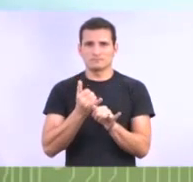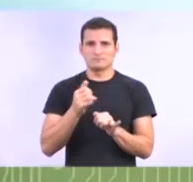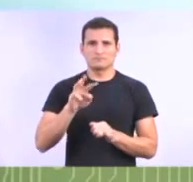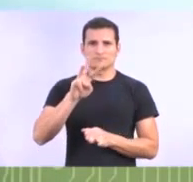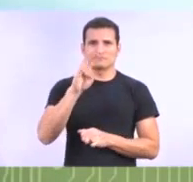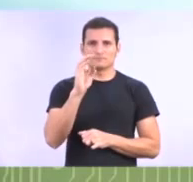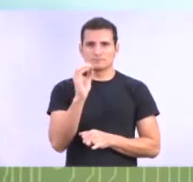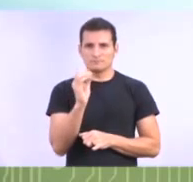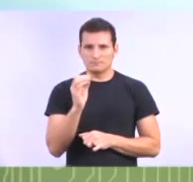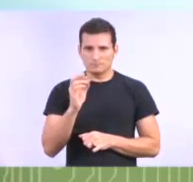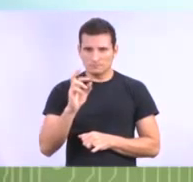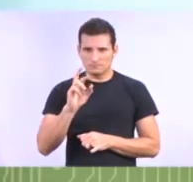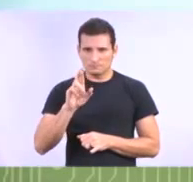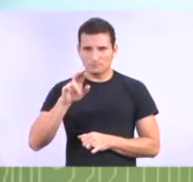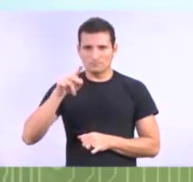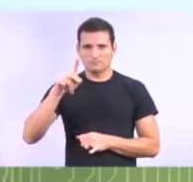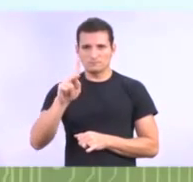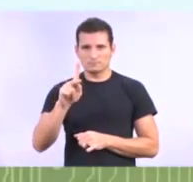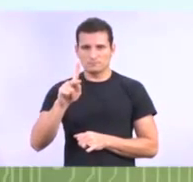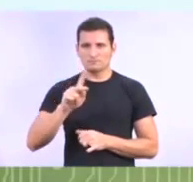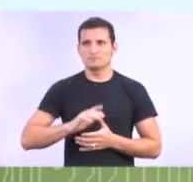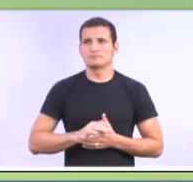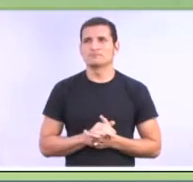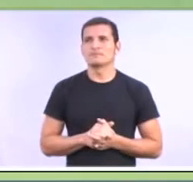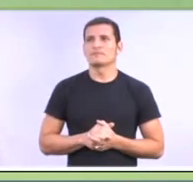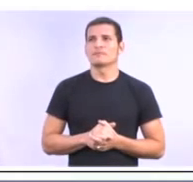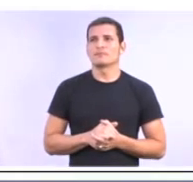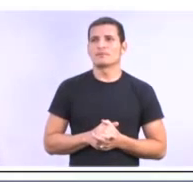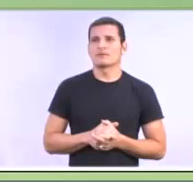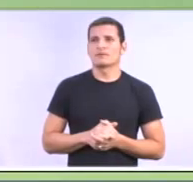a internet, ok? Vamos continuar?